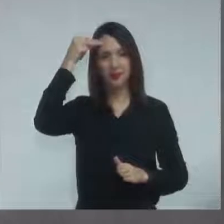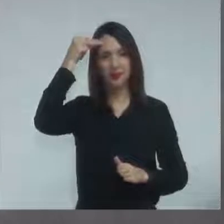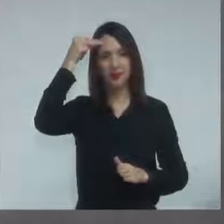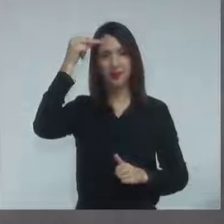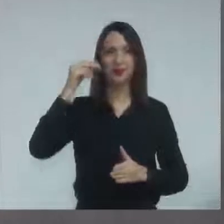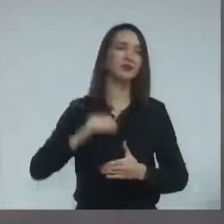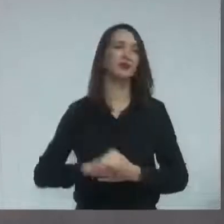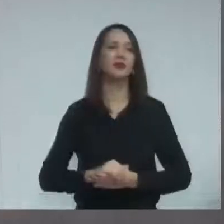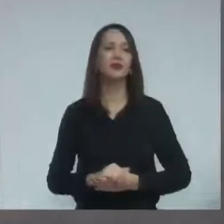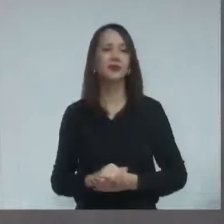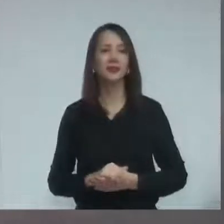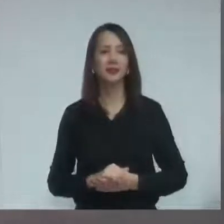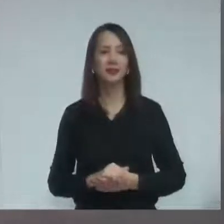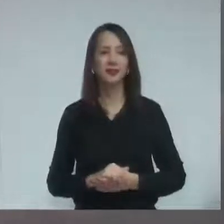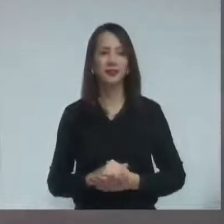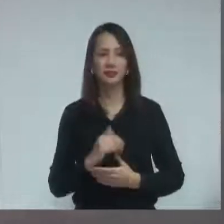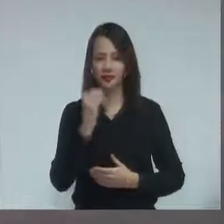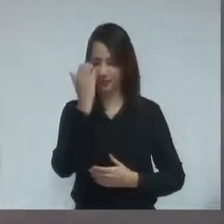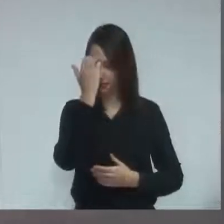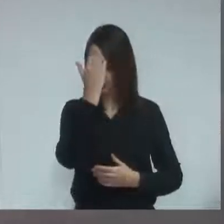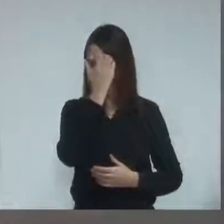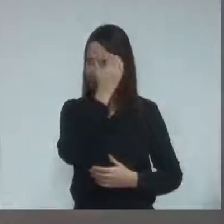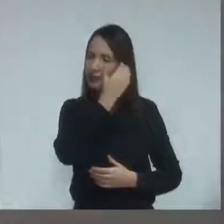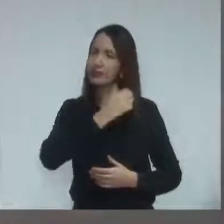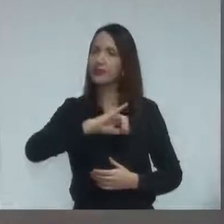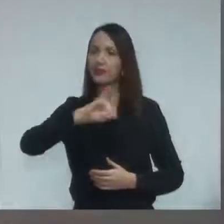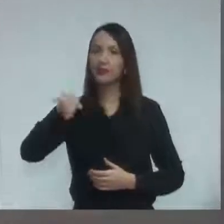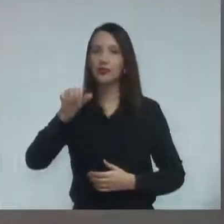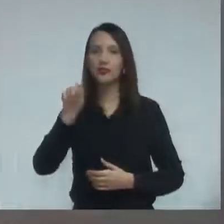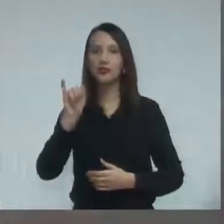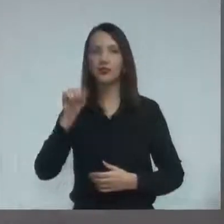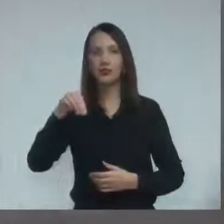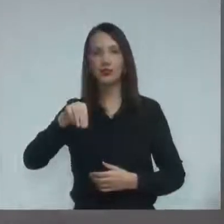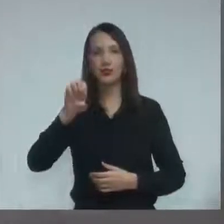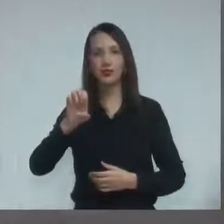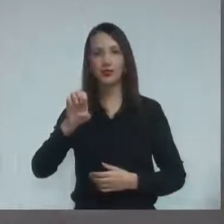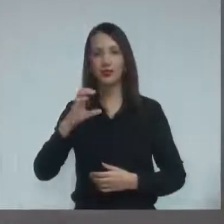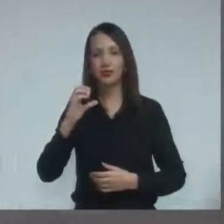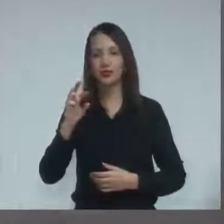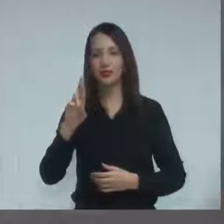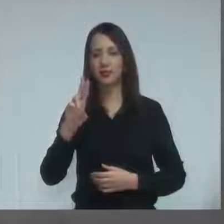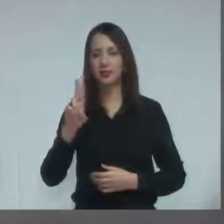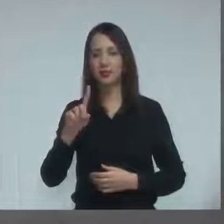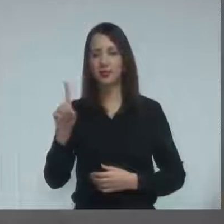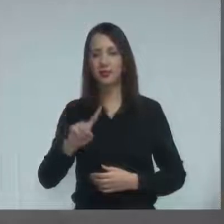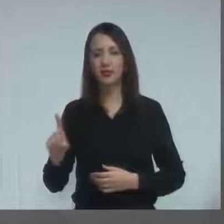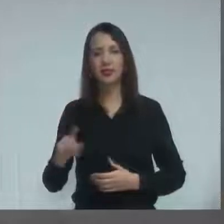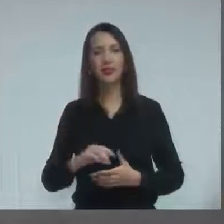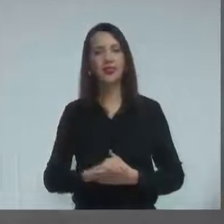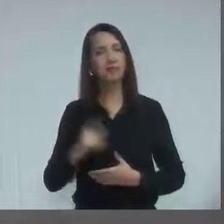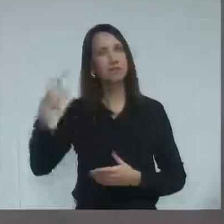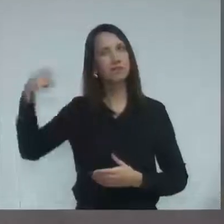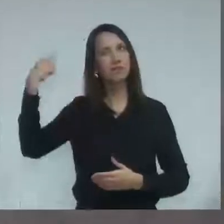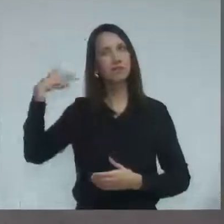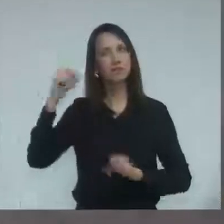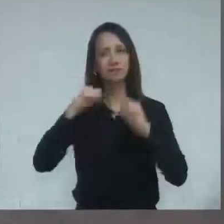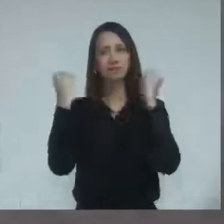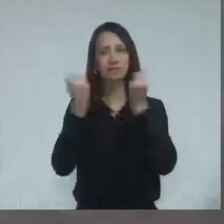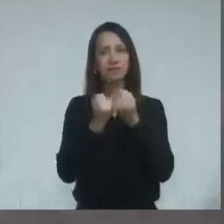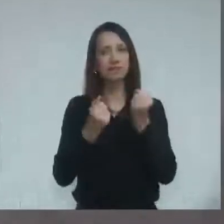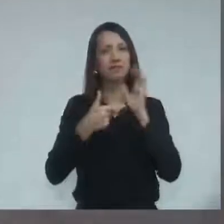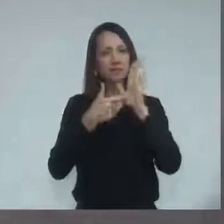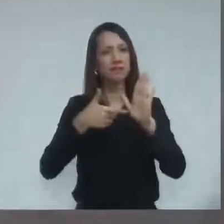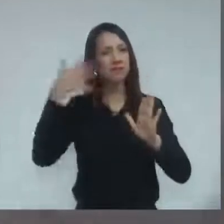desfavor do prefeito municipal Jaime Cruz. em outras sessões, eu fiz uma analogia que eu acho que